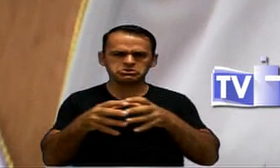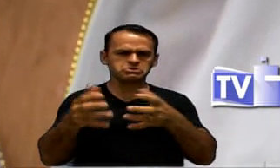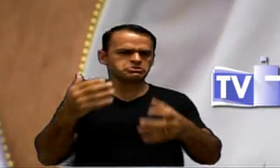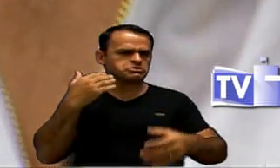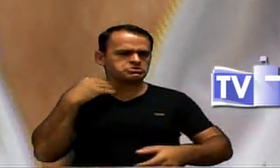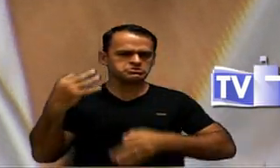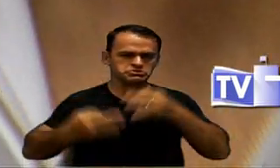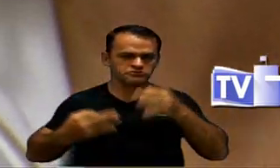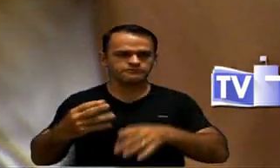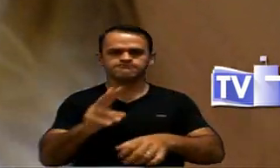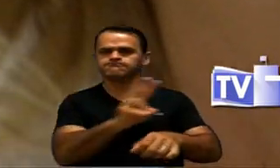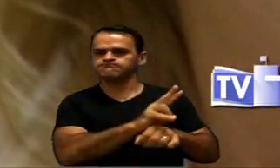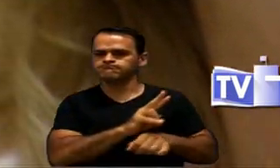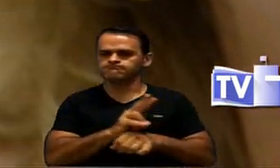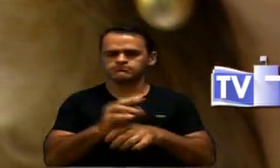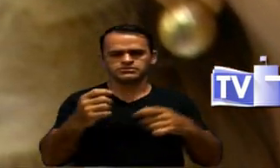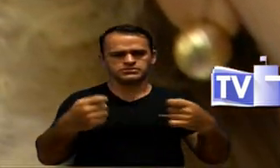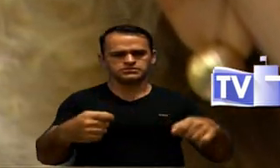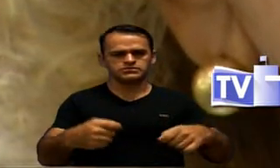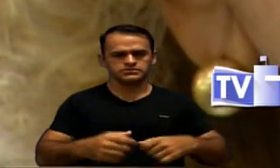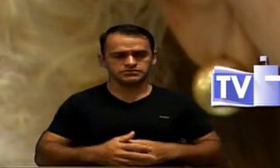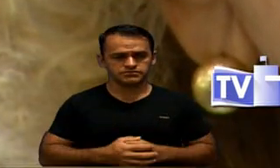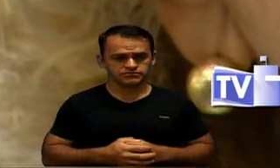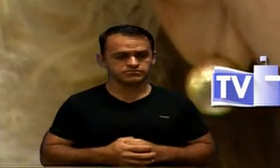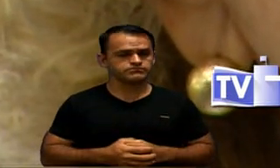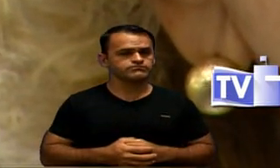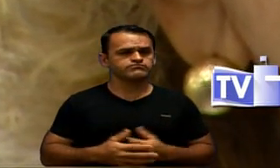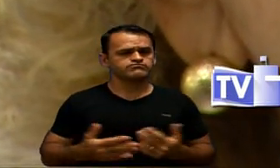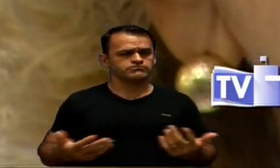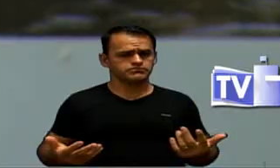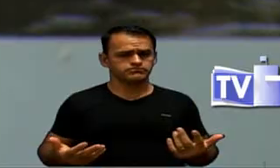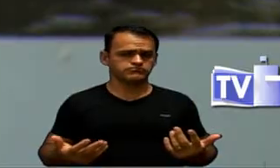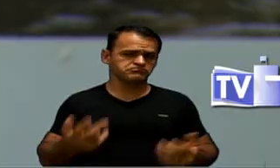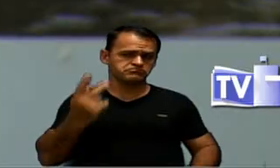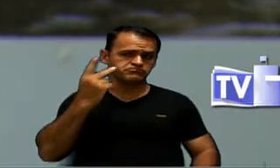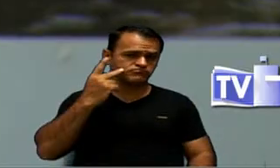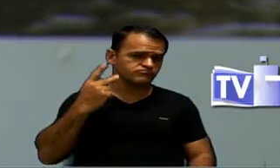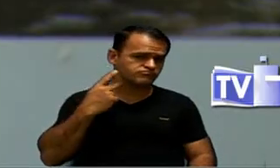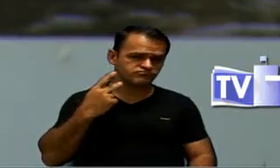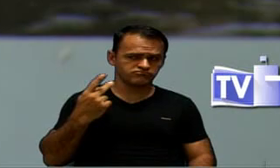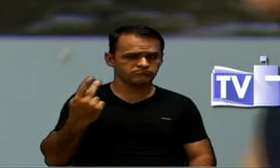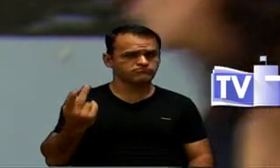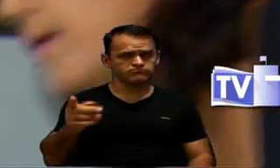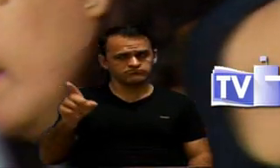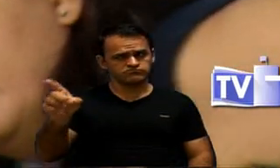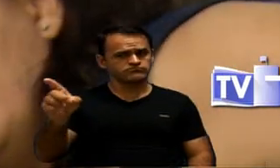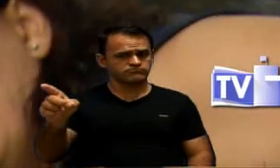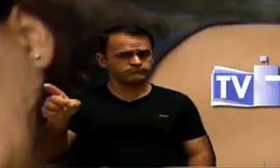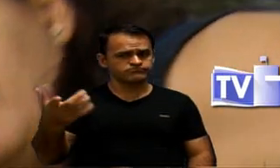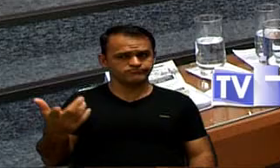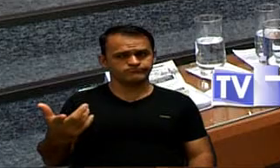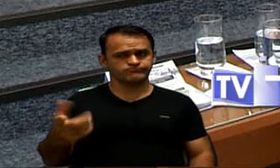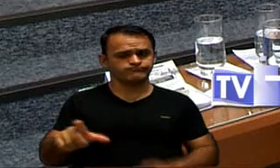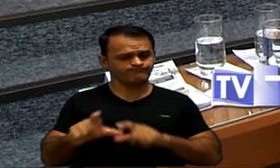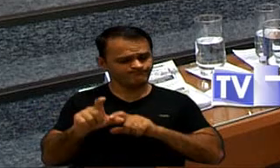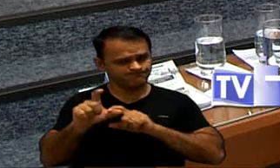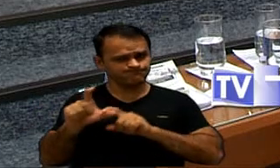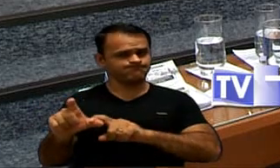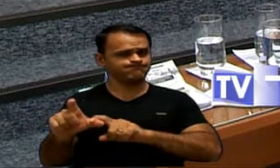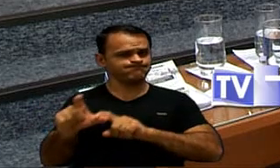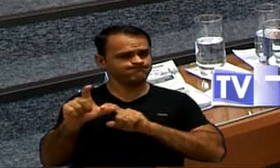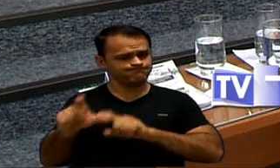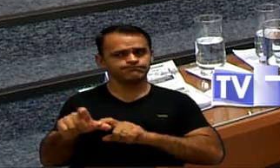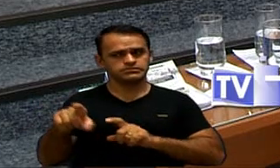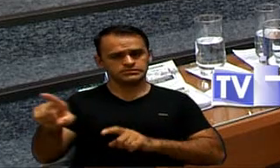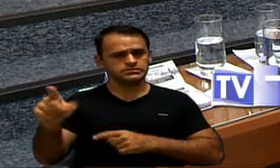gente trabalha, a gente atua só como assistente de acusação. Eu dependo de um promotor, que geralmente é homem, para deixar